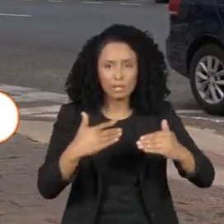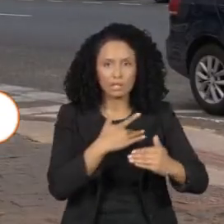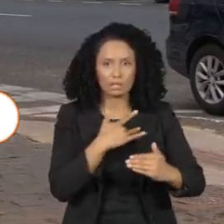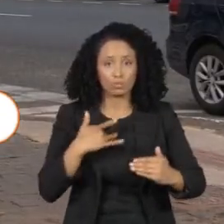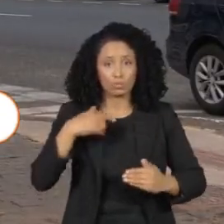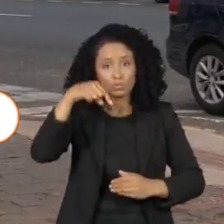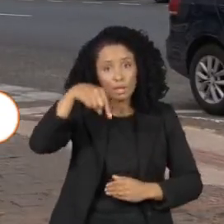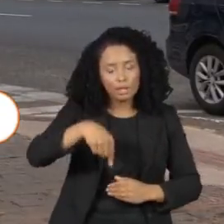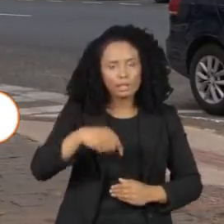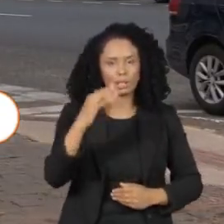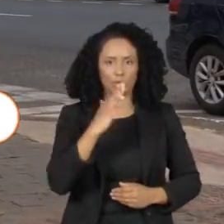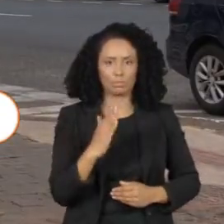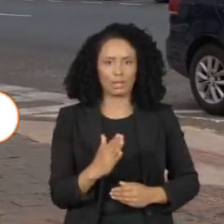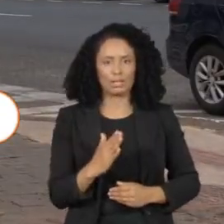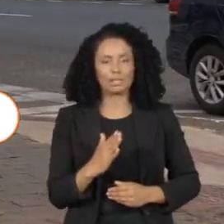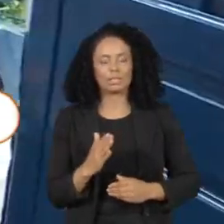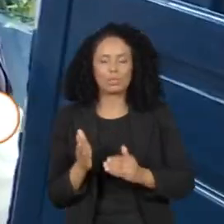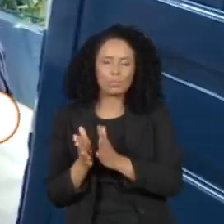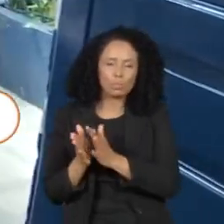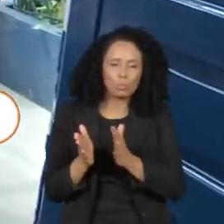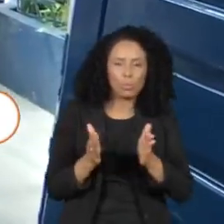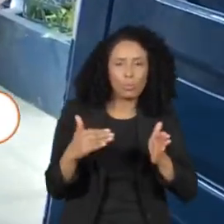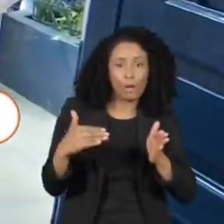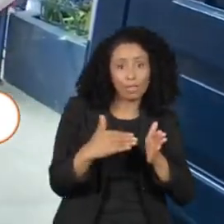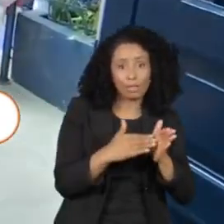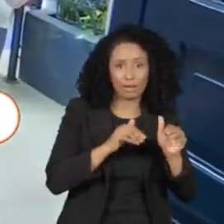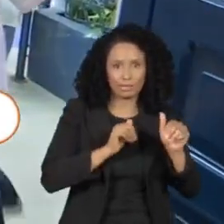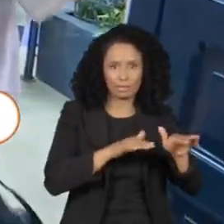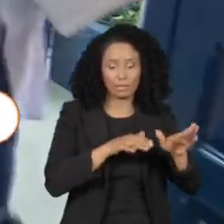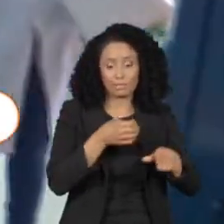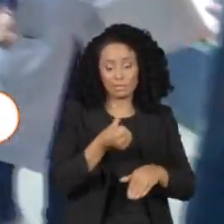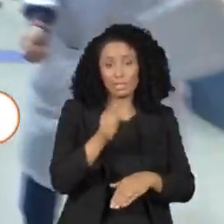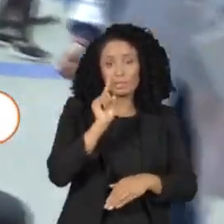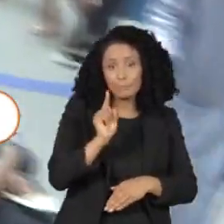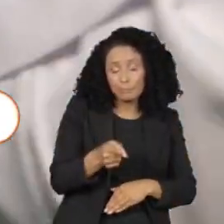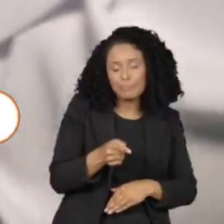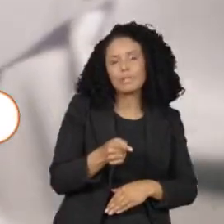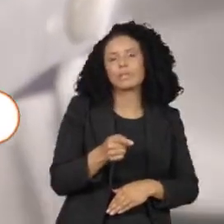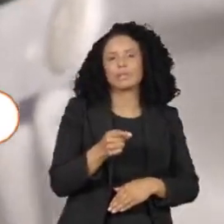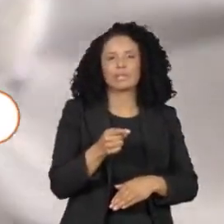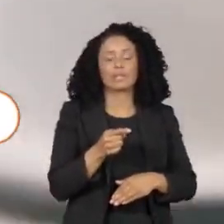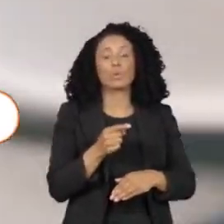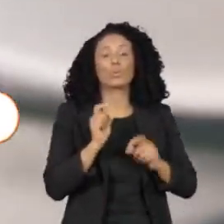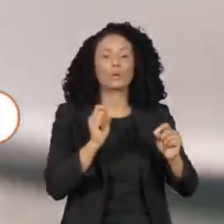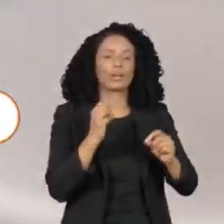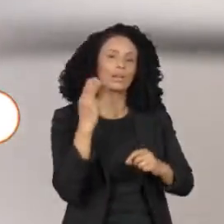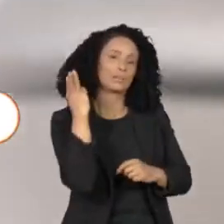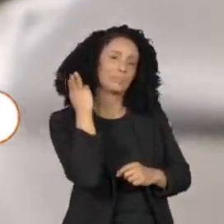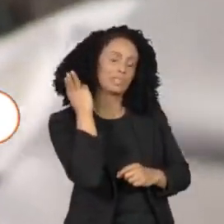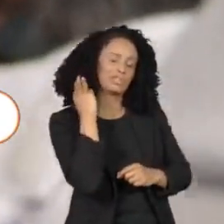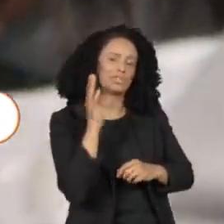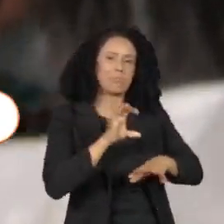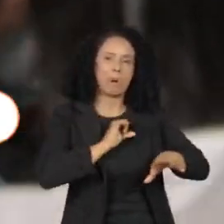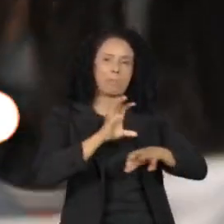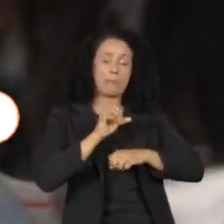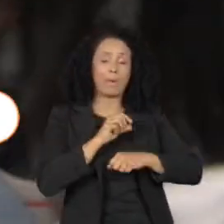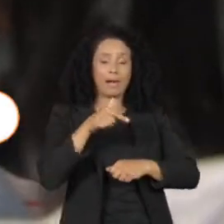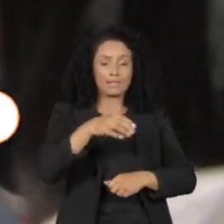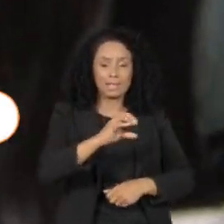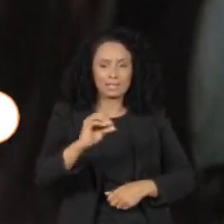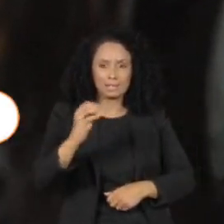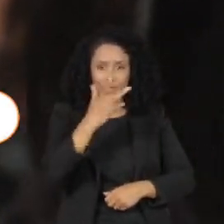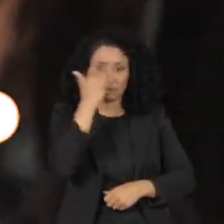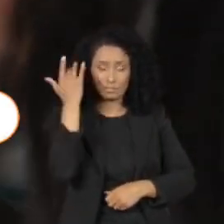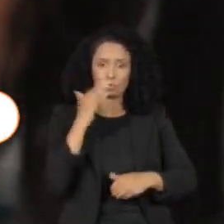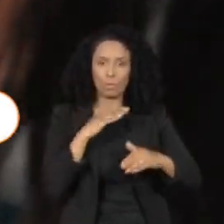Brasil registrou até setembro mais de 6 mil casos de meningite e mais de 700 óbitos. Aqui em Minas